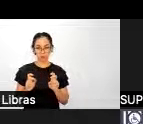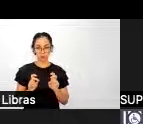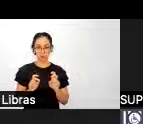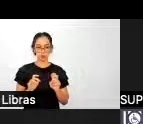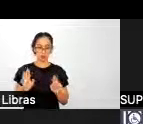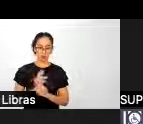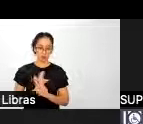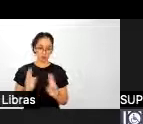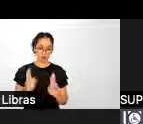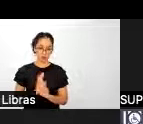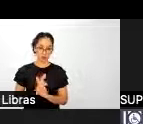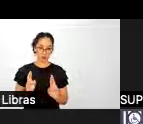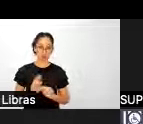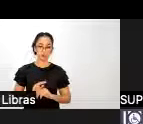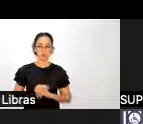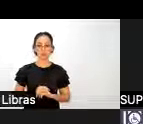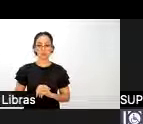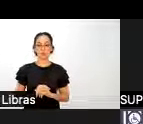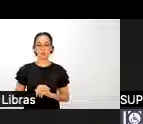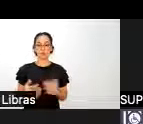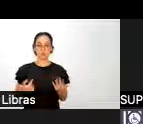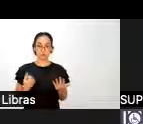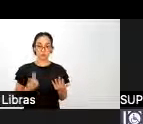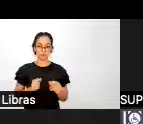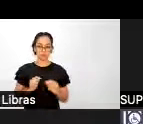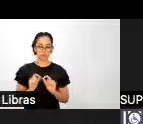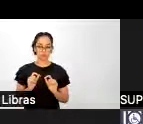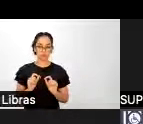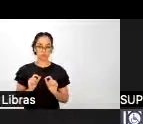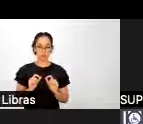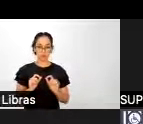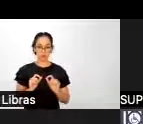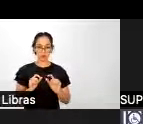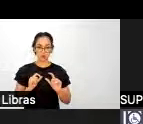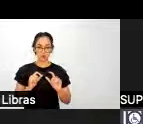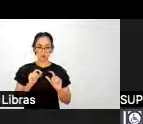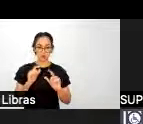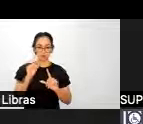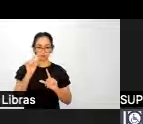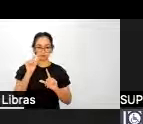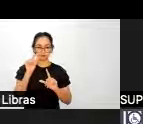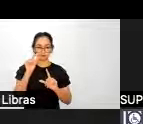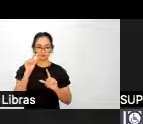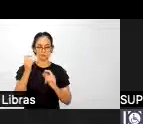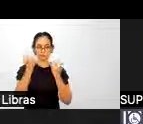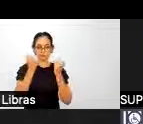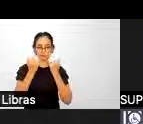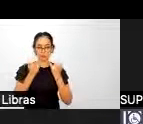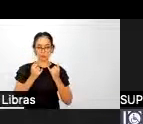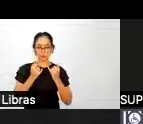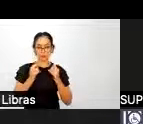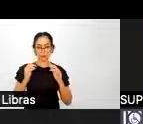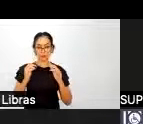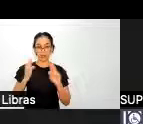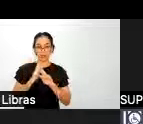casos. Então, a gente faz um diagrama relacionando as tipologias,